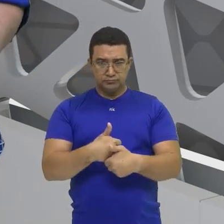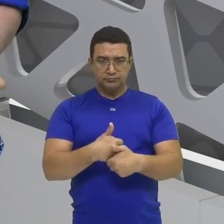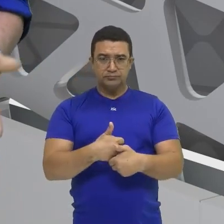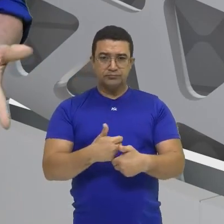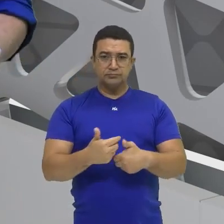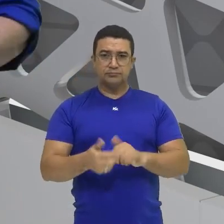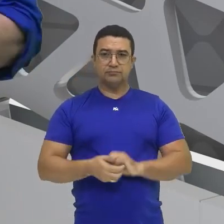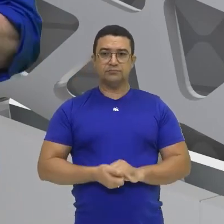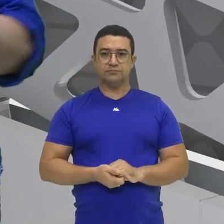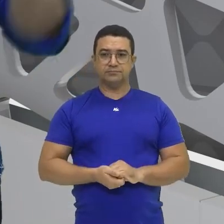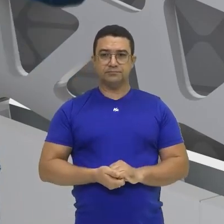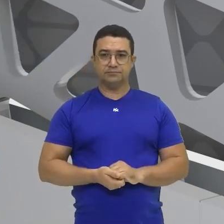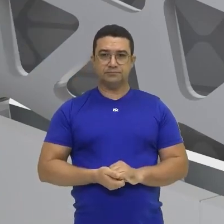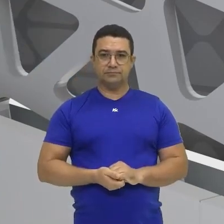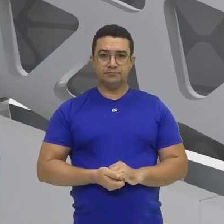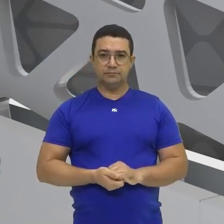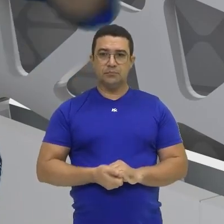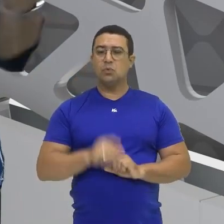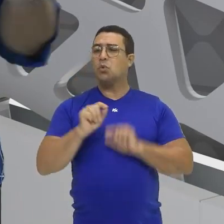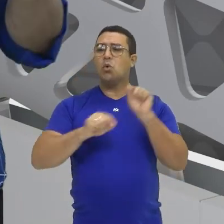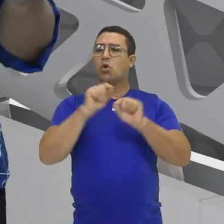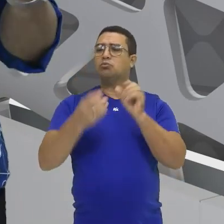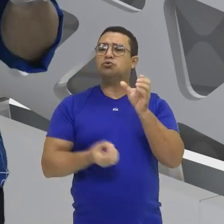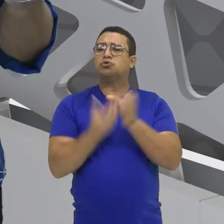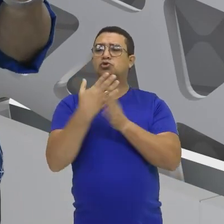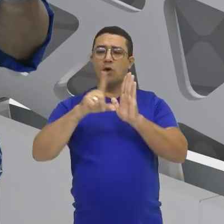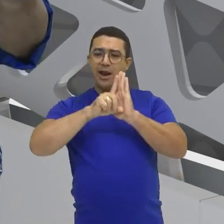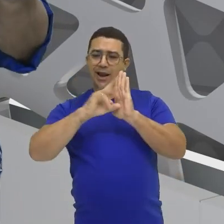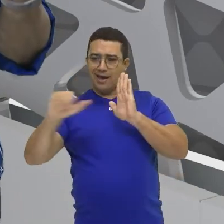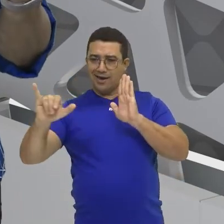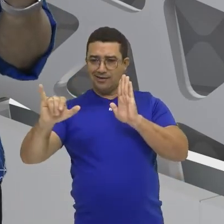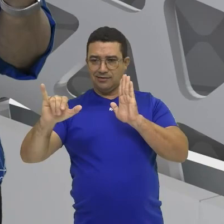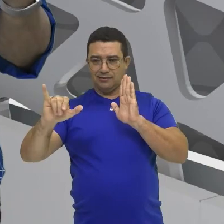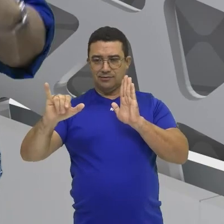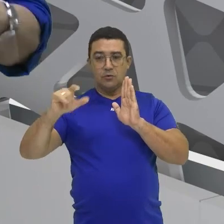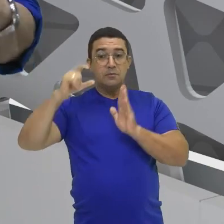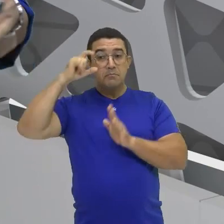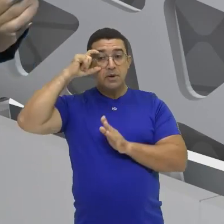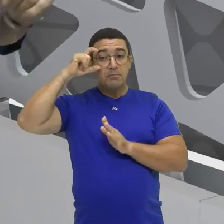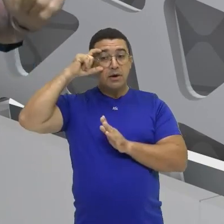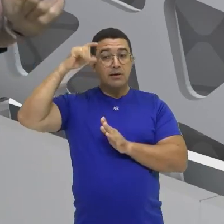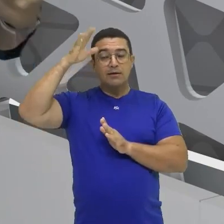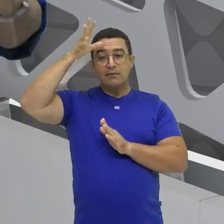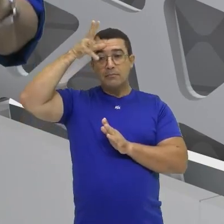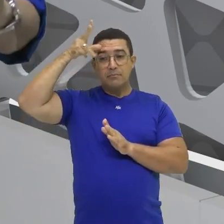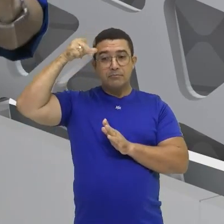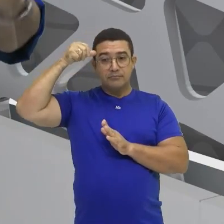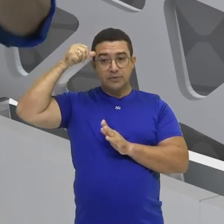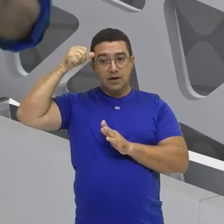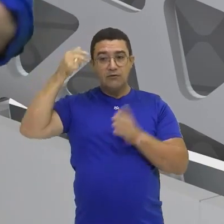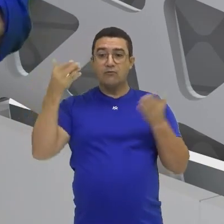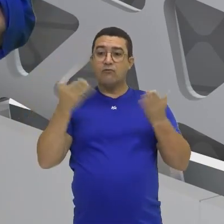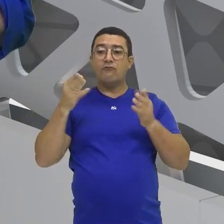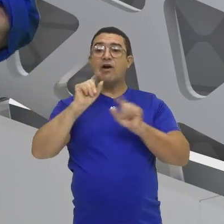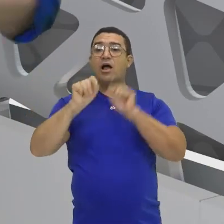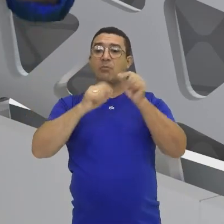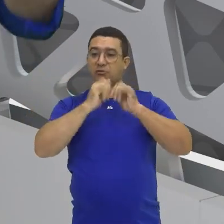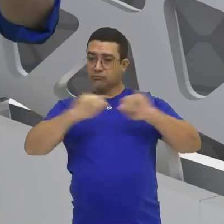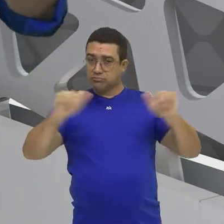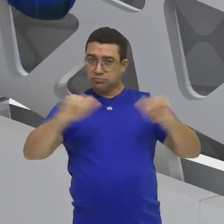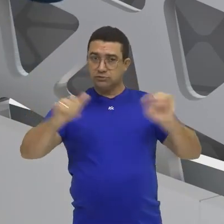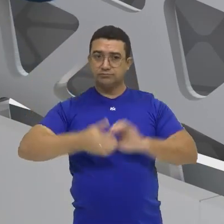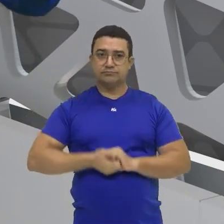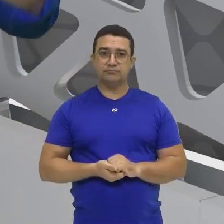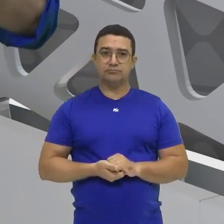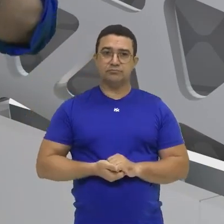competências cognitivas. Como foi que surgiu a Lei Maria da Penha? Você sabe? Vamos contar para você essa história. Vamos lá então. Olha